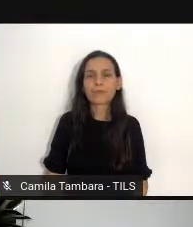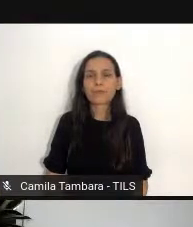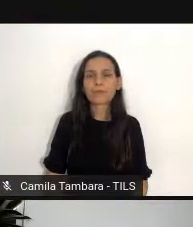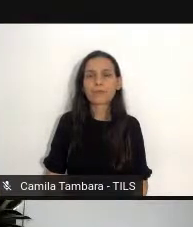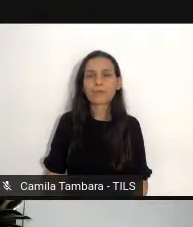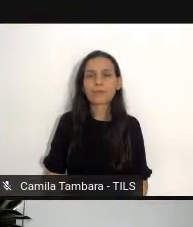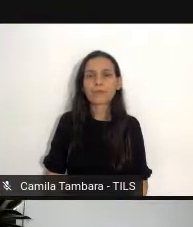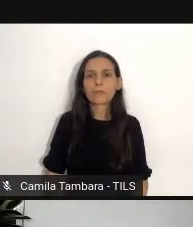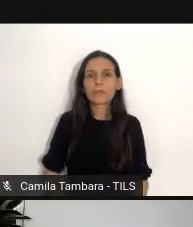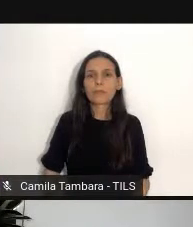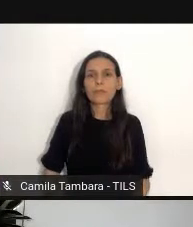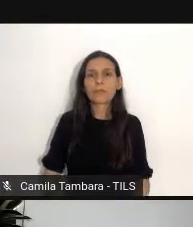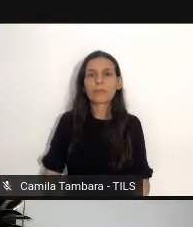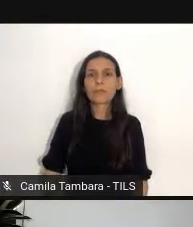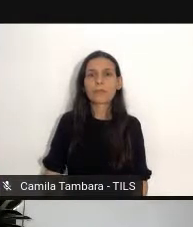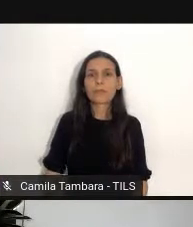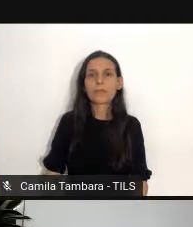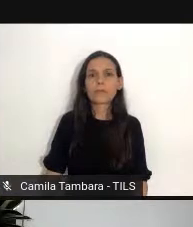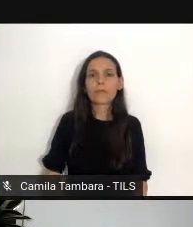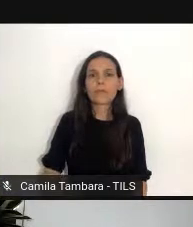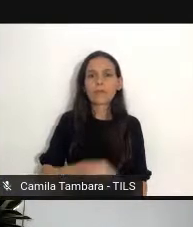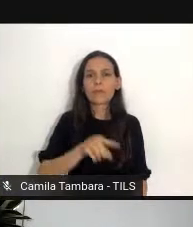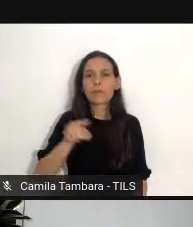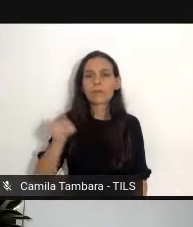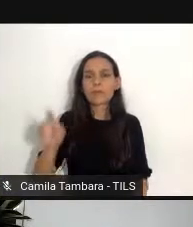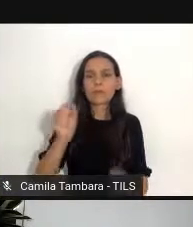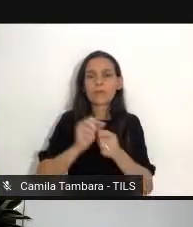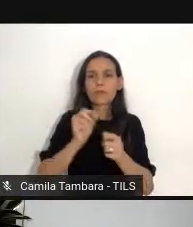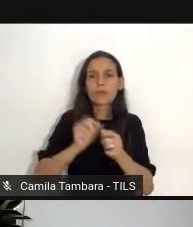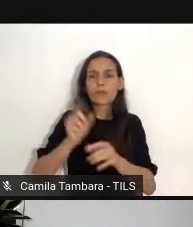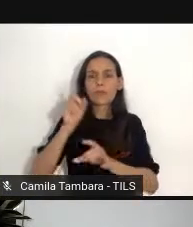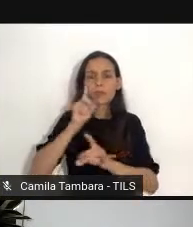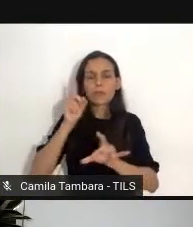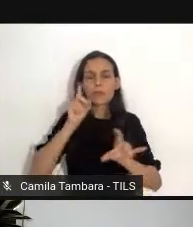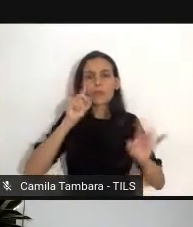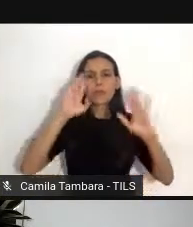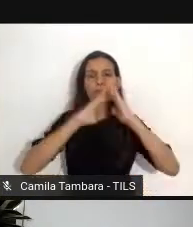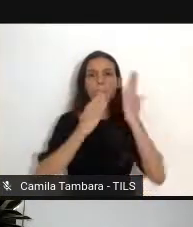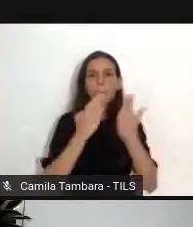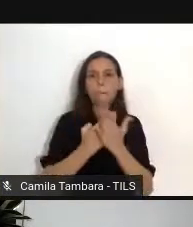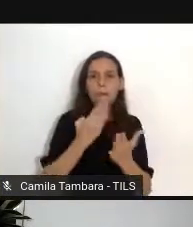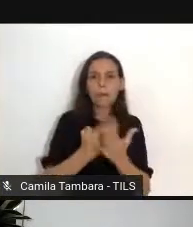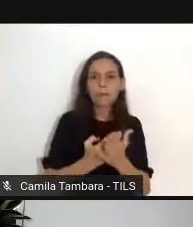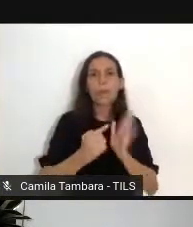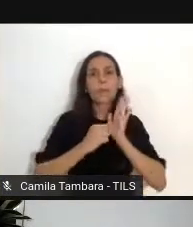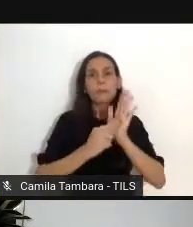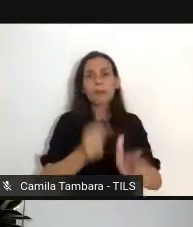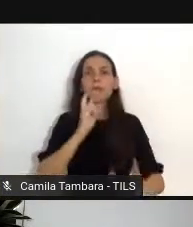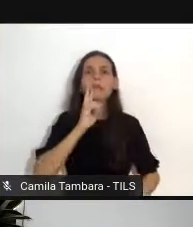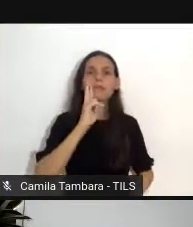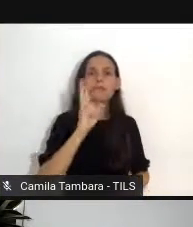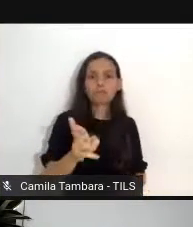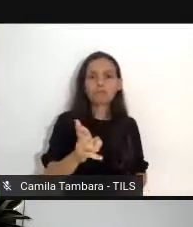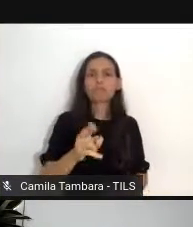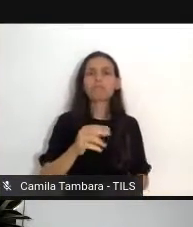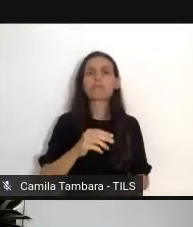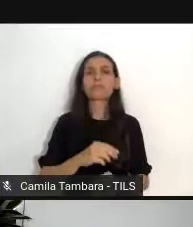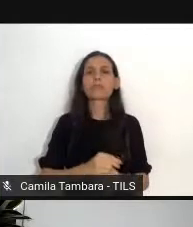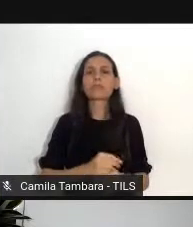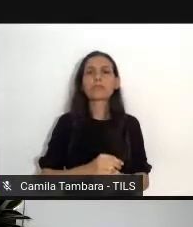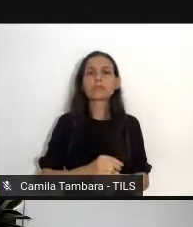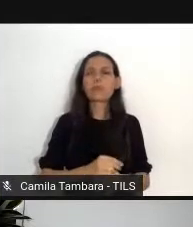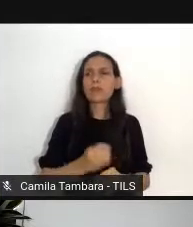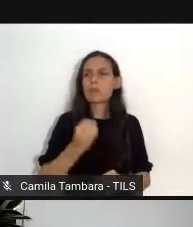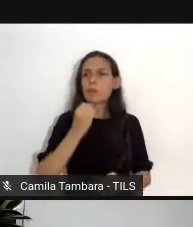Aquilo que você constrói no dia a dia na escola, isso realmente dá resultado. E foi